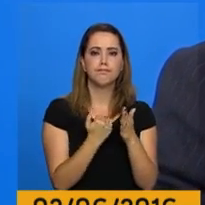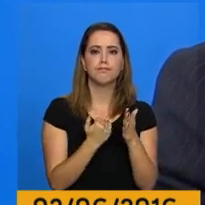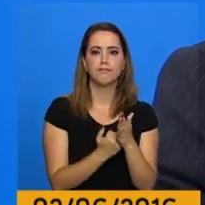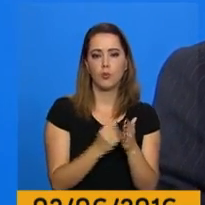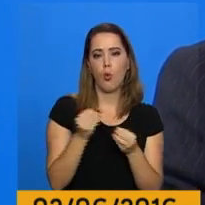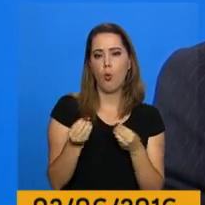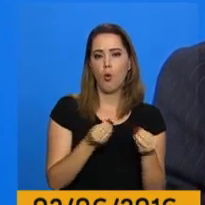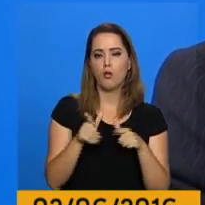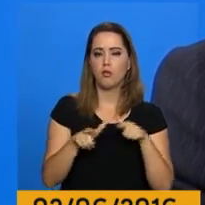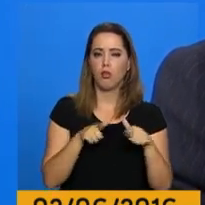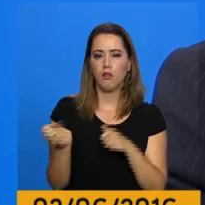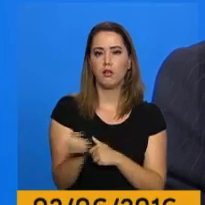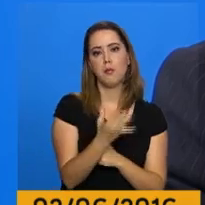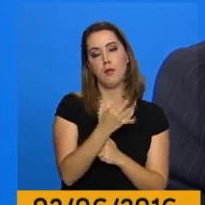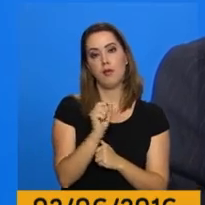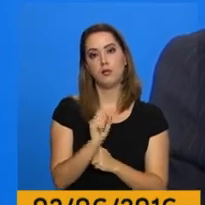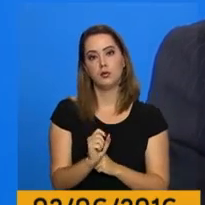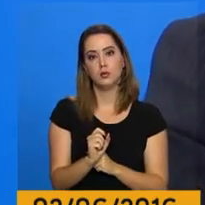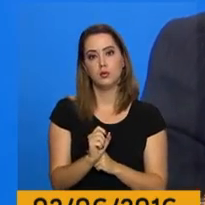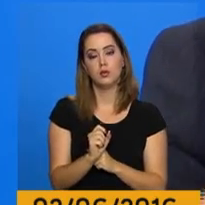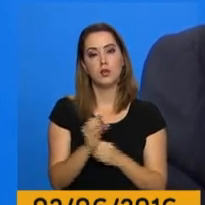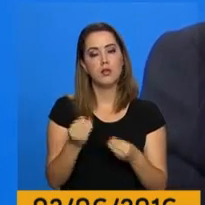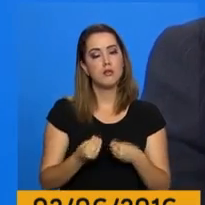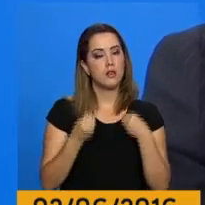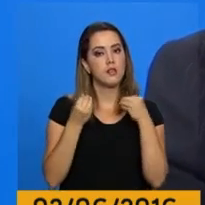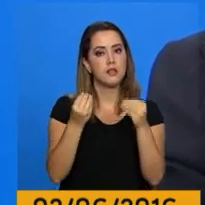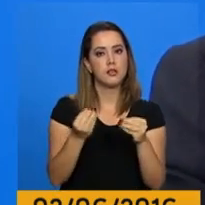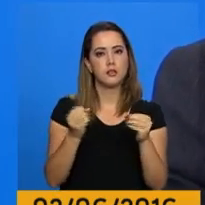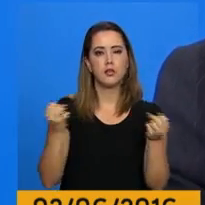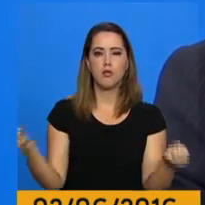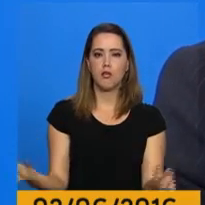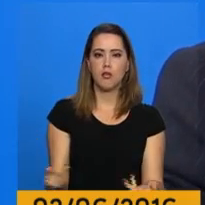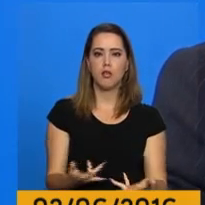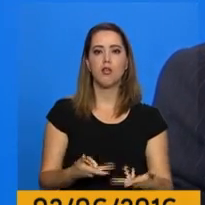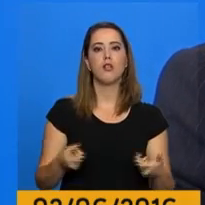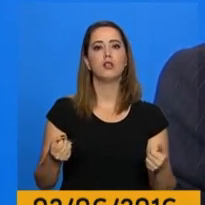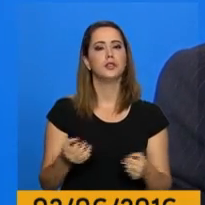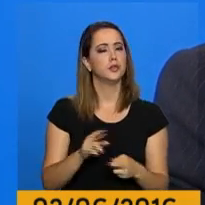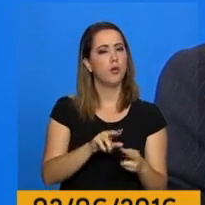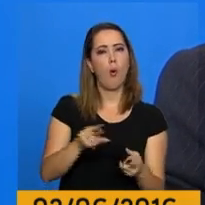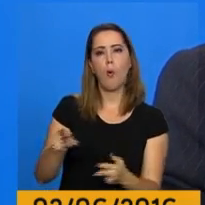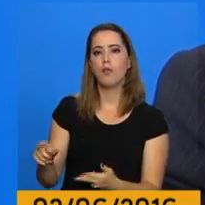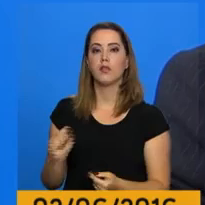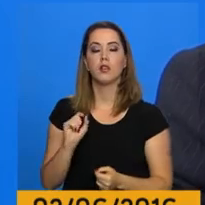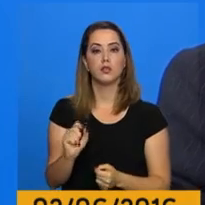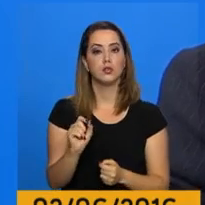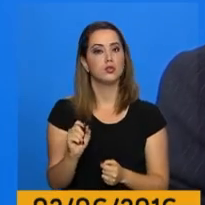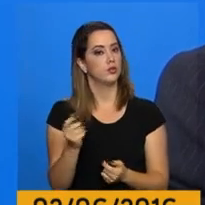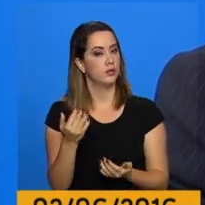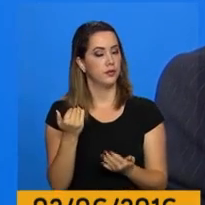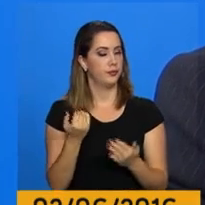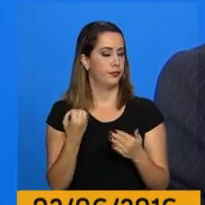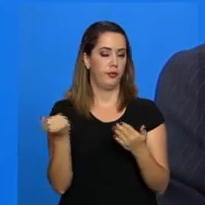novos, não é? Que deem uma eficácia diversa aos princípios fundamentais da administração pública. Então,